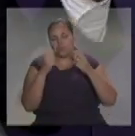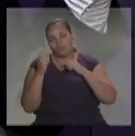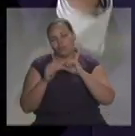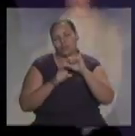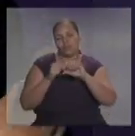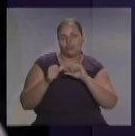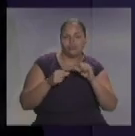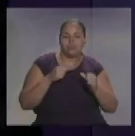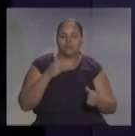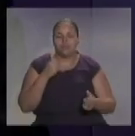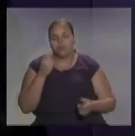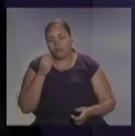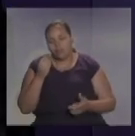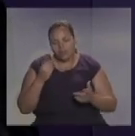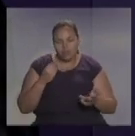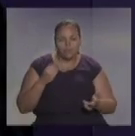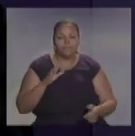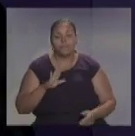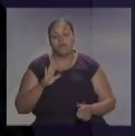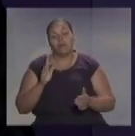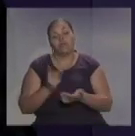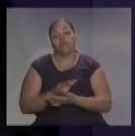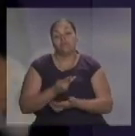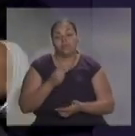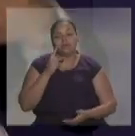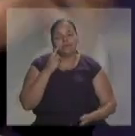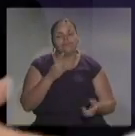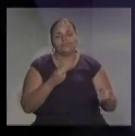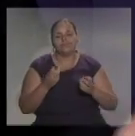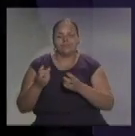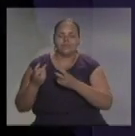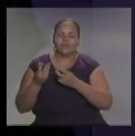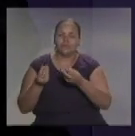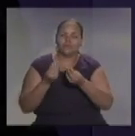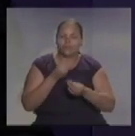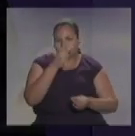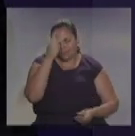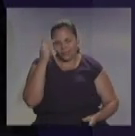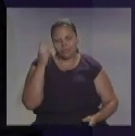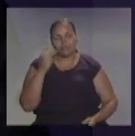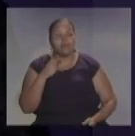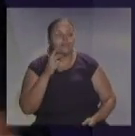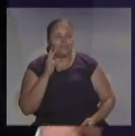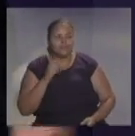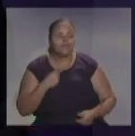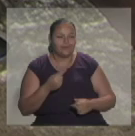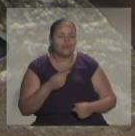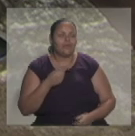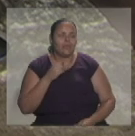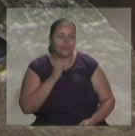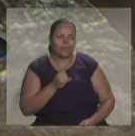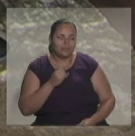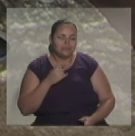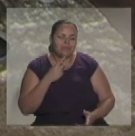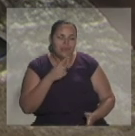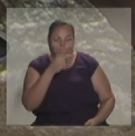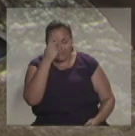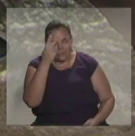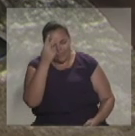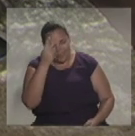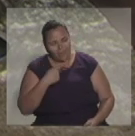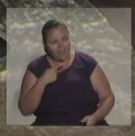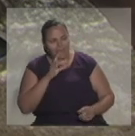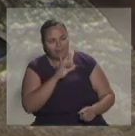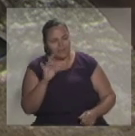alterados. Mas eu conheço casos que não acontecem, mas a gente conhece muitos casos de pessoas que E se você ficar contando tragédias. Só com bom